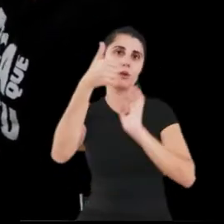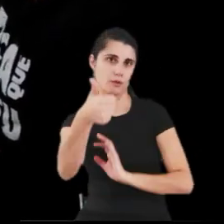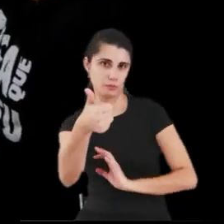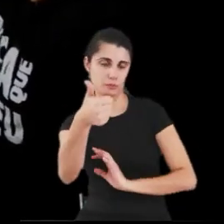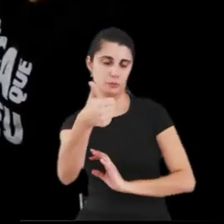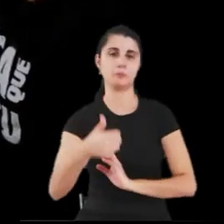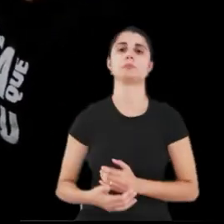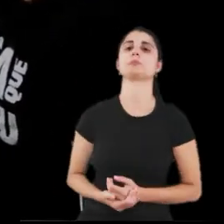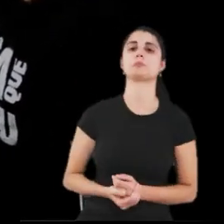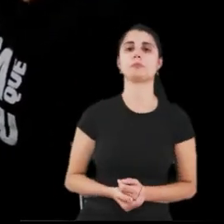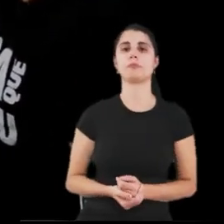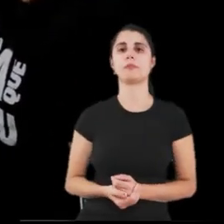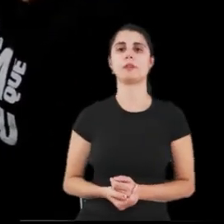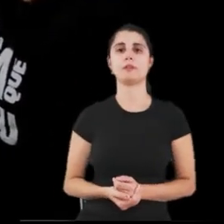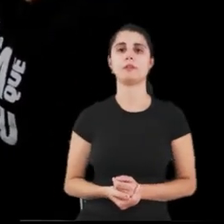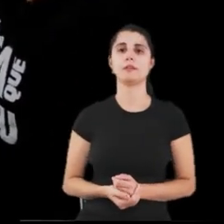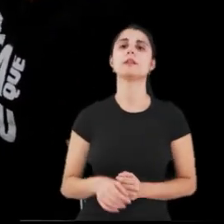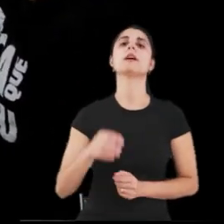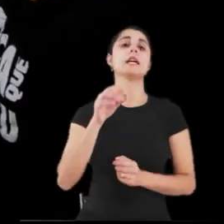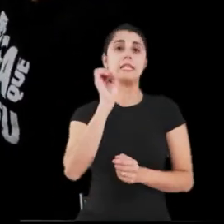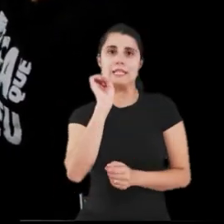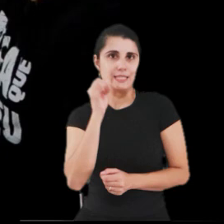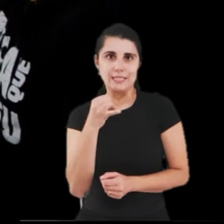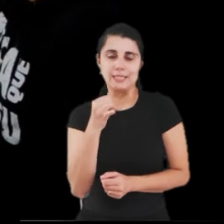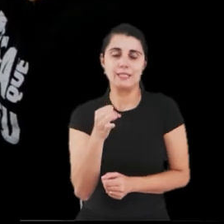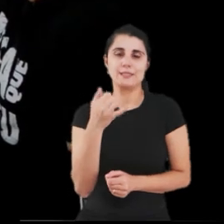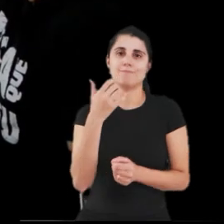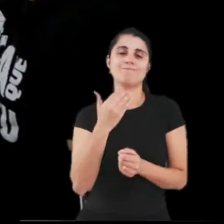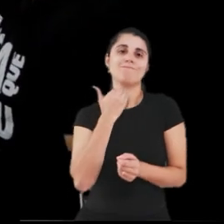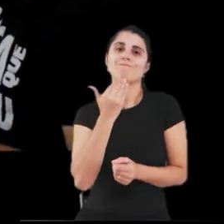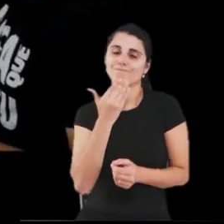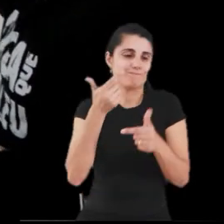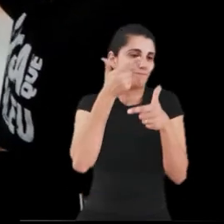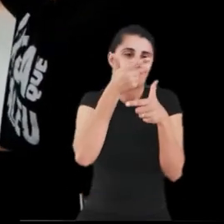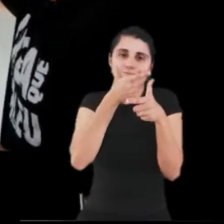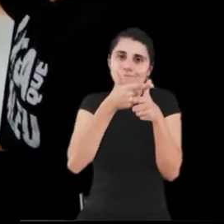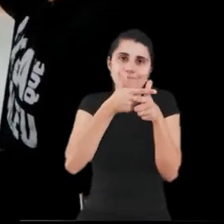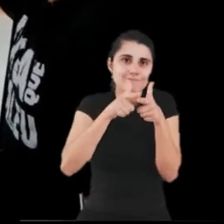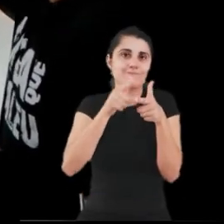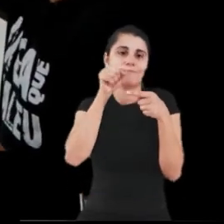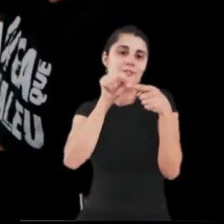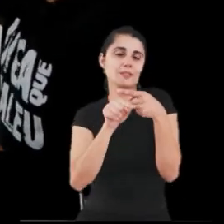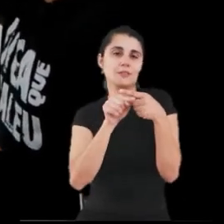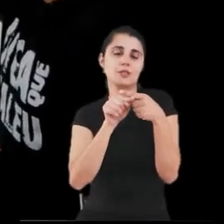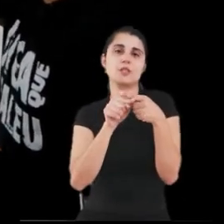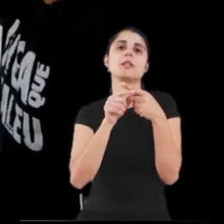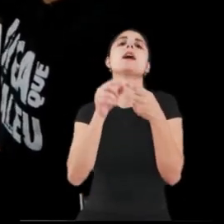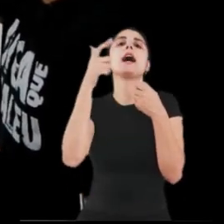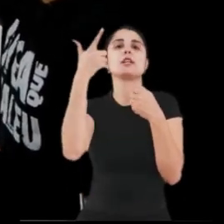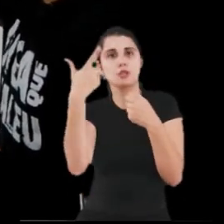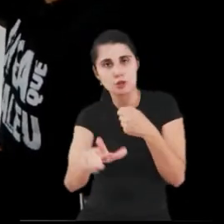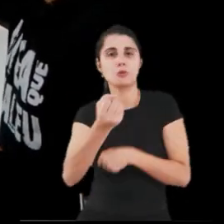2 de novo. O 15 eu repito. 20 por 2 dá 10. Por 2 de novo. O 15